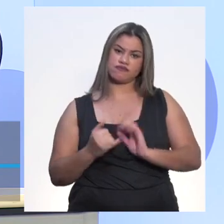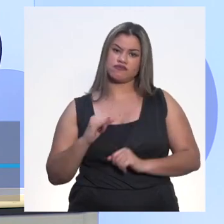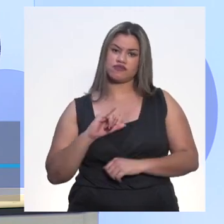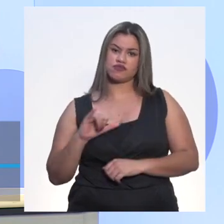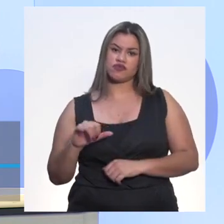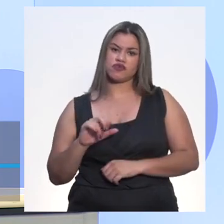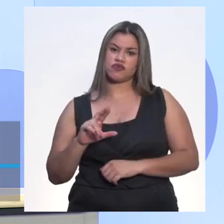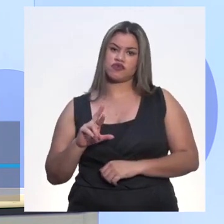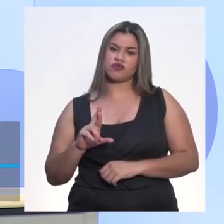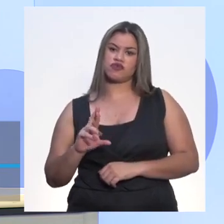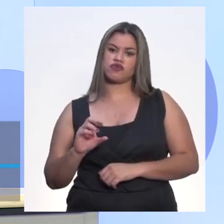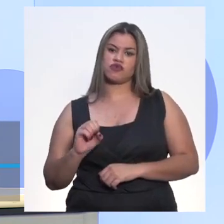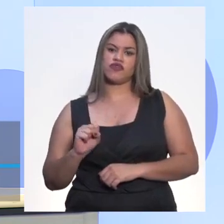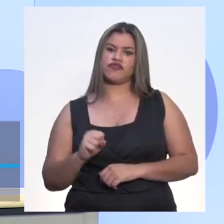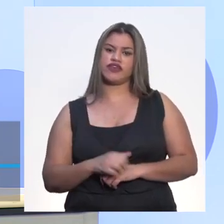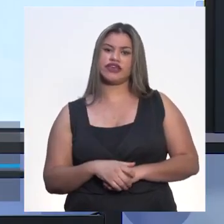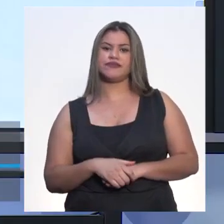prejuízo ou não.